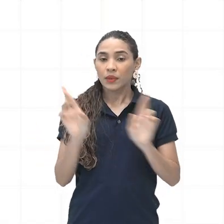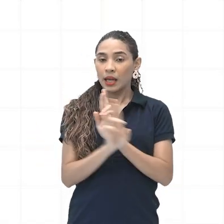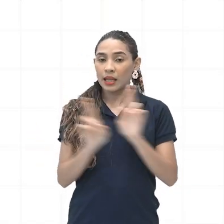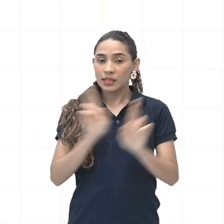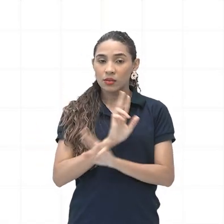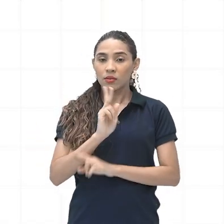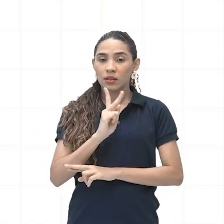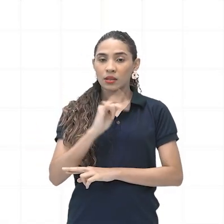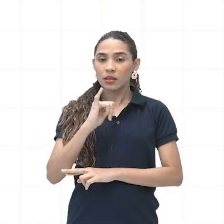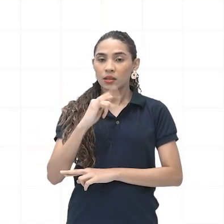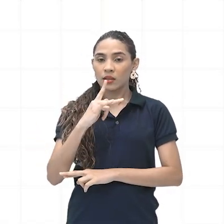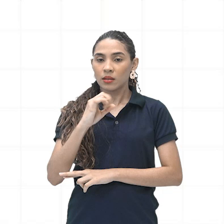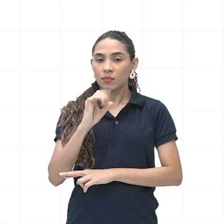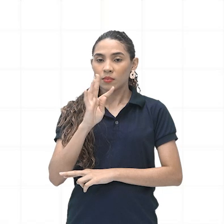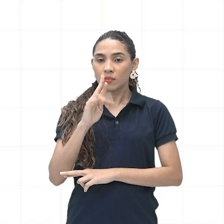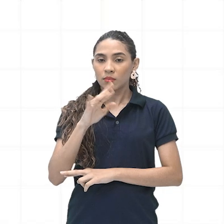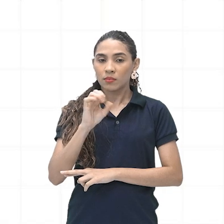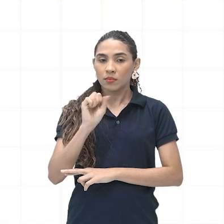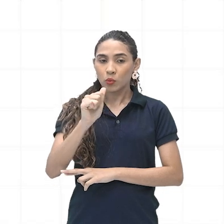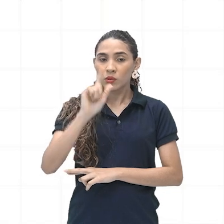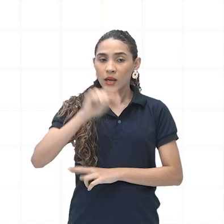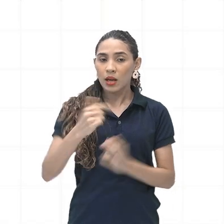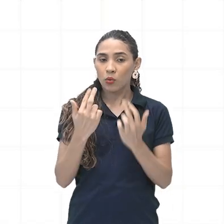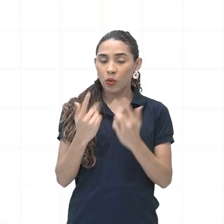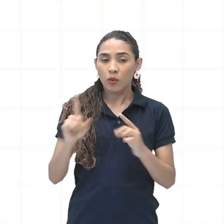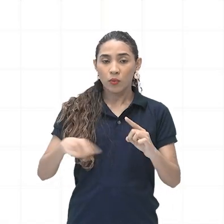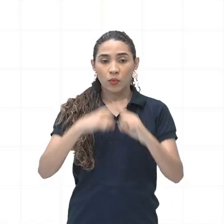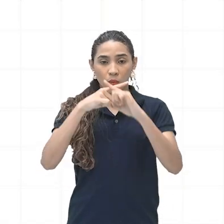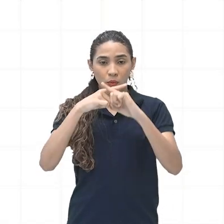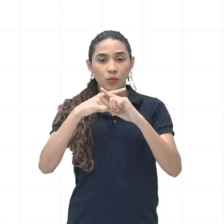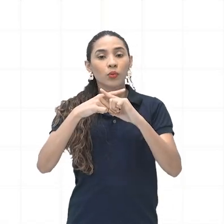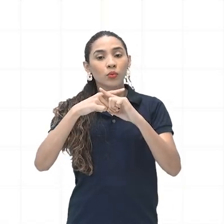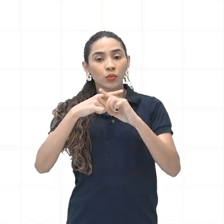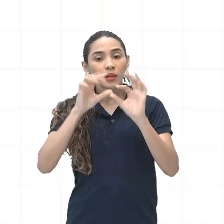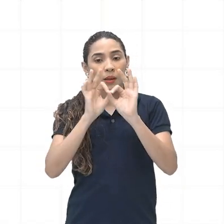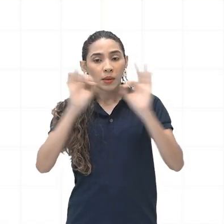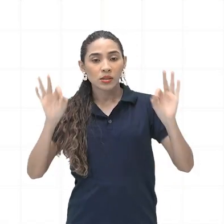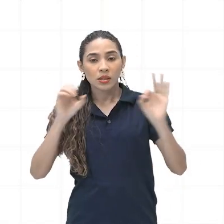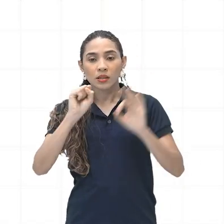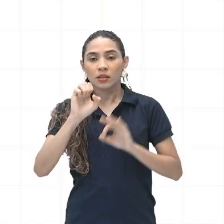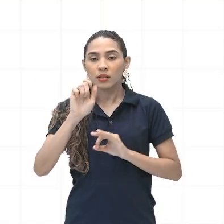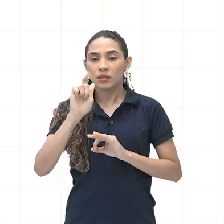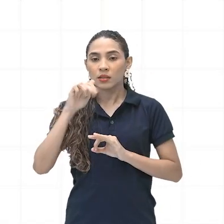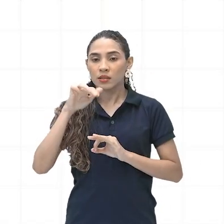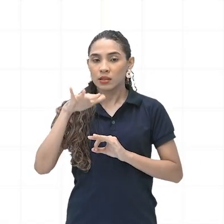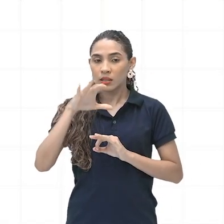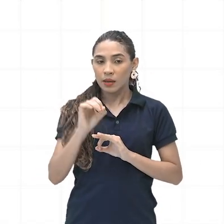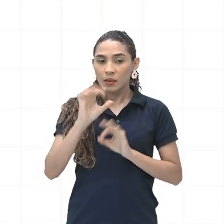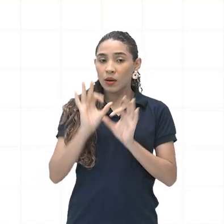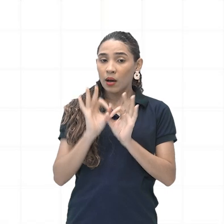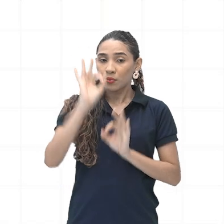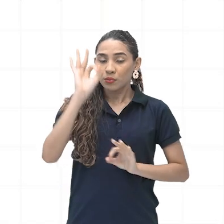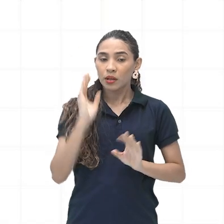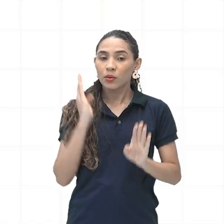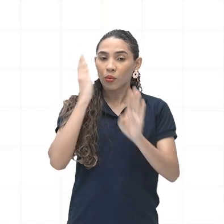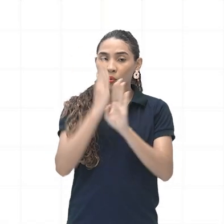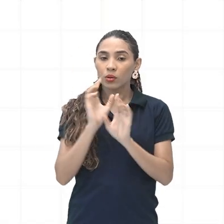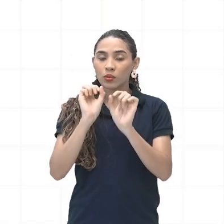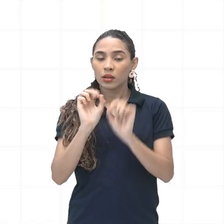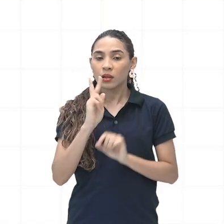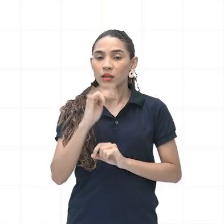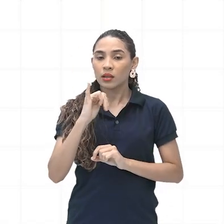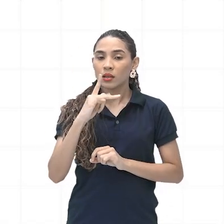à hipotenusa é igual ao produto das medidas dos segmentos em que essa altura determina